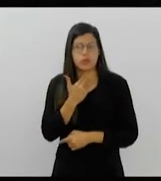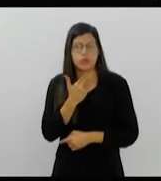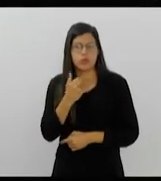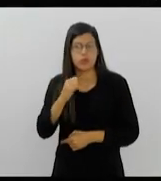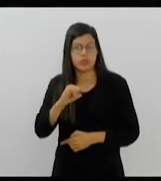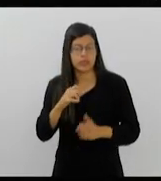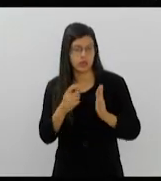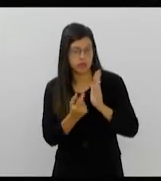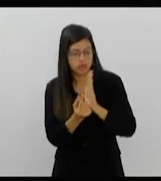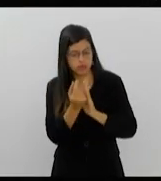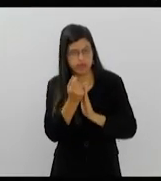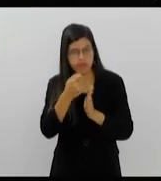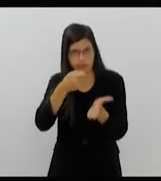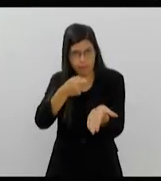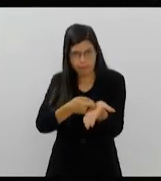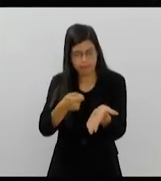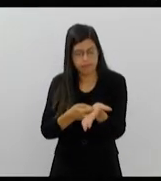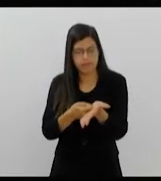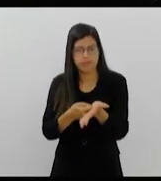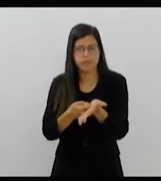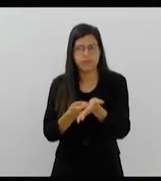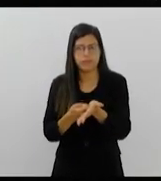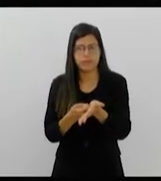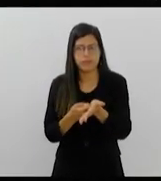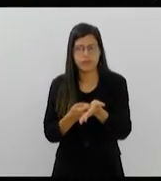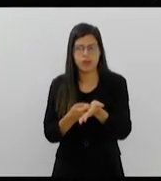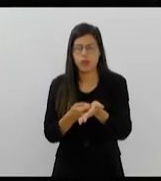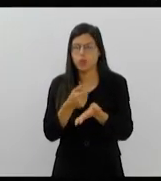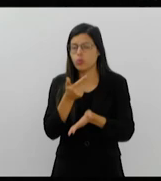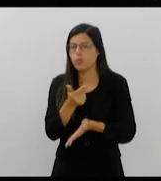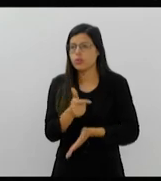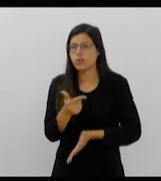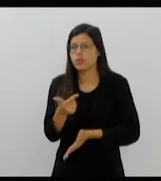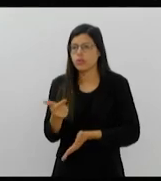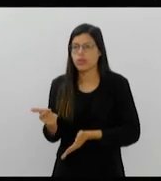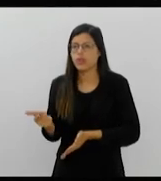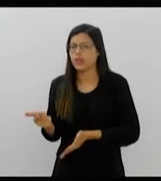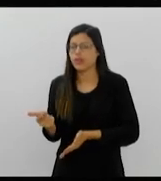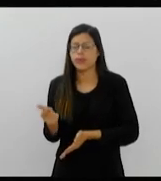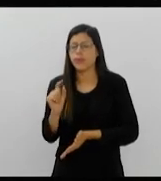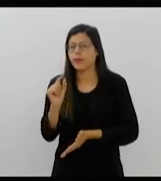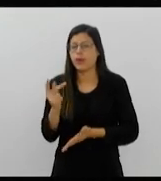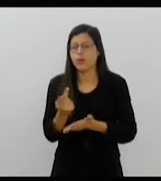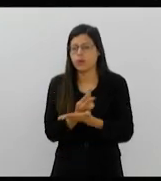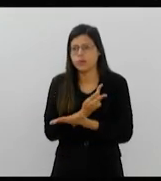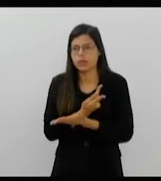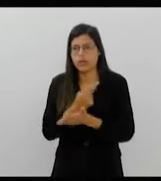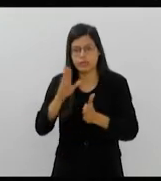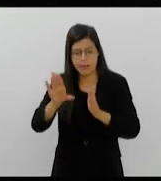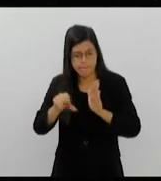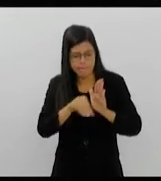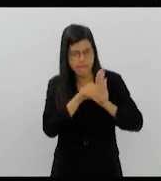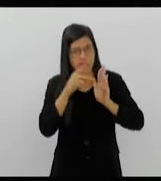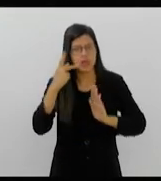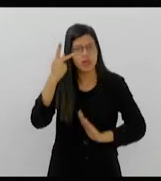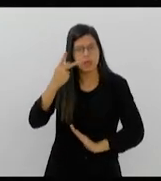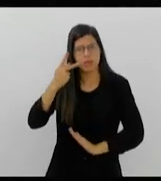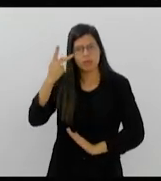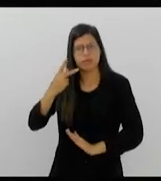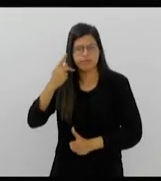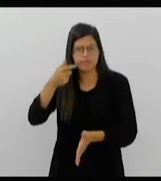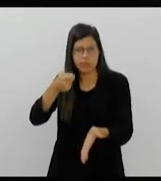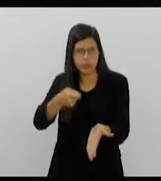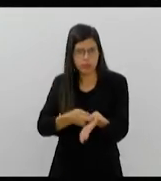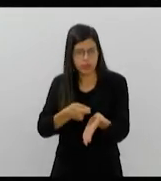fosse impositivo, não teríamos esse anacronismo de emenda parlamentar